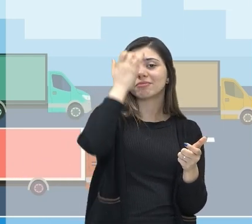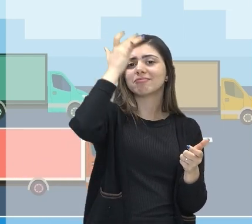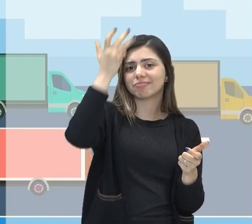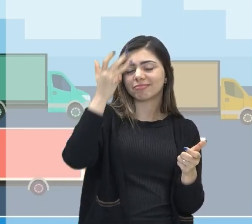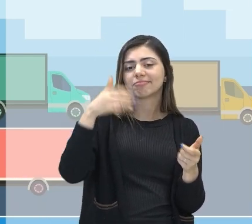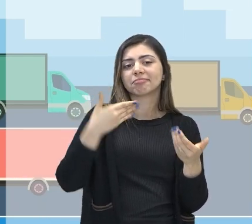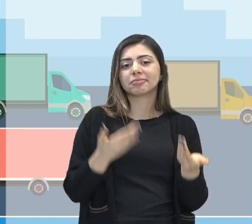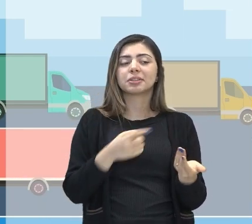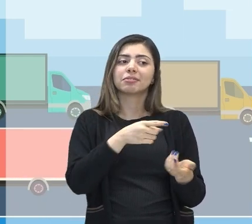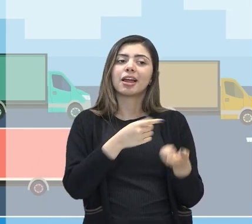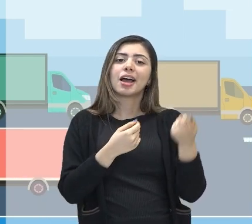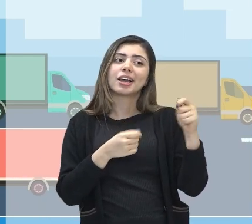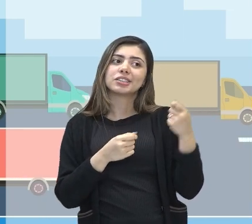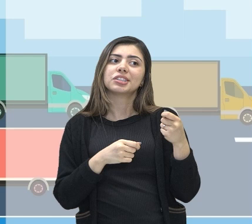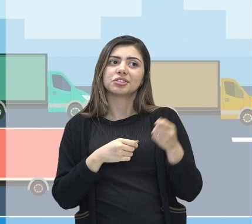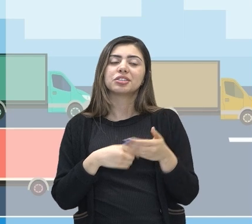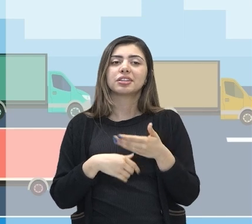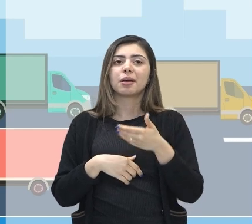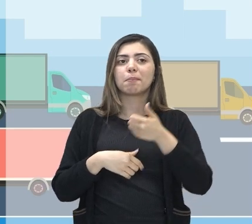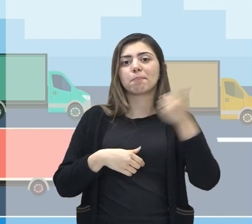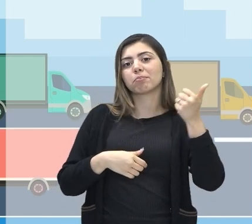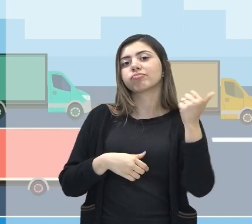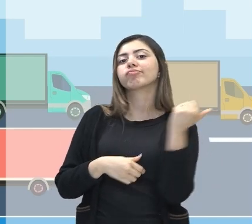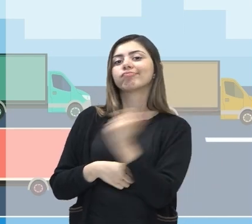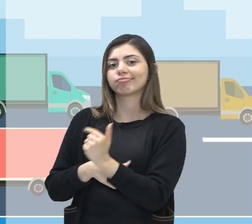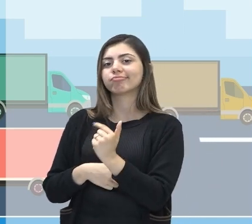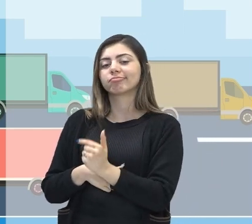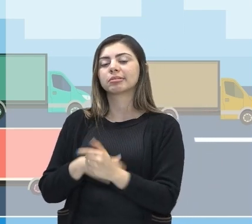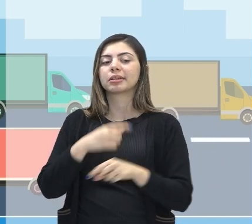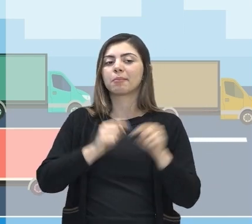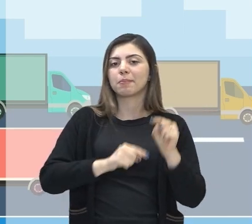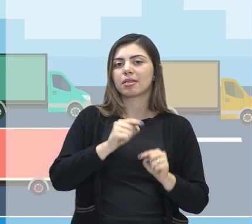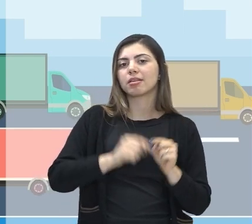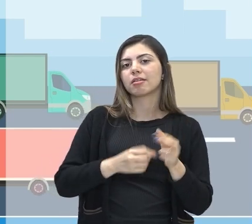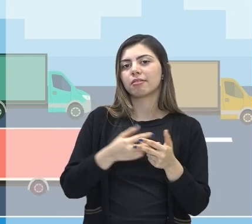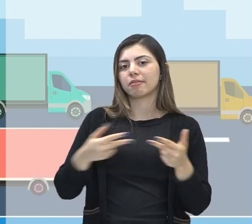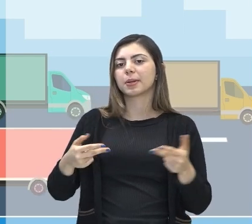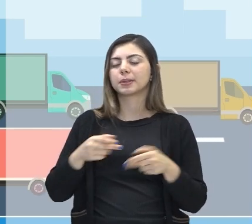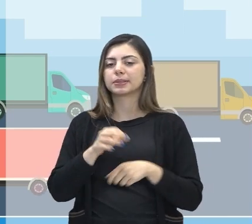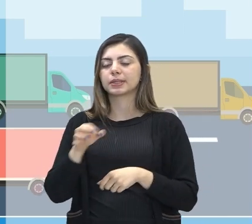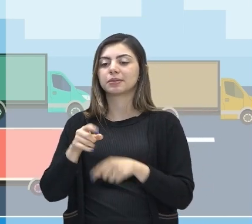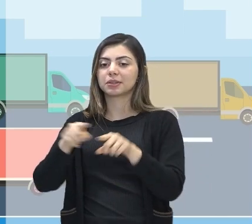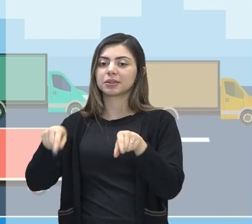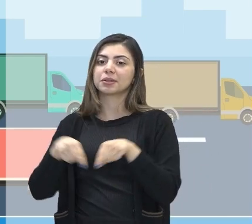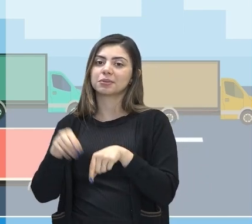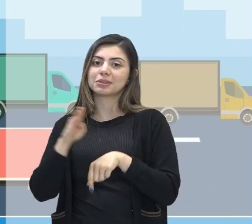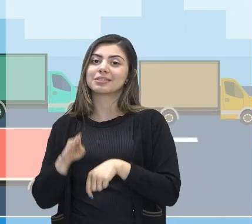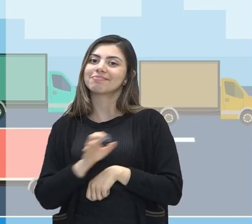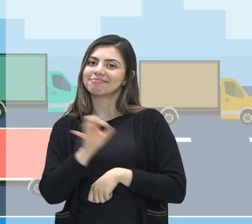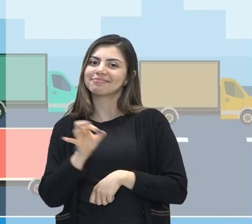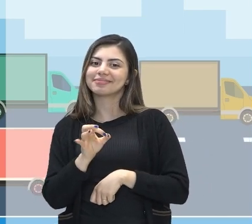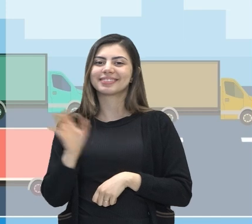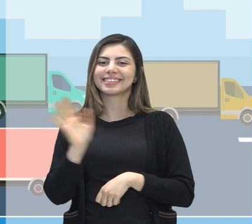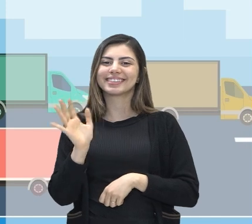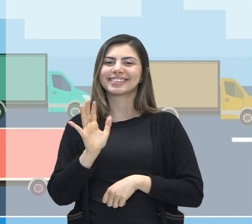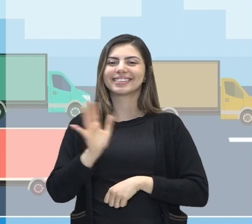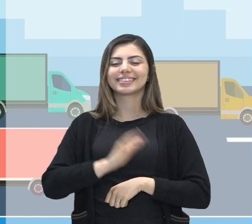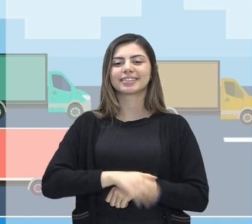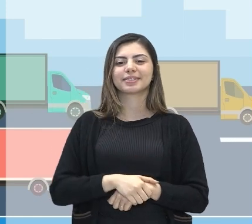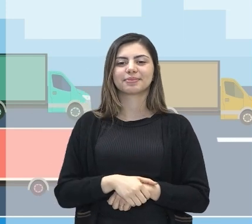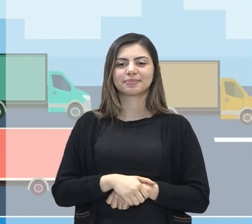a Argentina a ter uma certa vantagem em relação aos produtores brasileiros. Pelo menos isso, né? Tchau, pessoal!